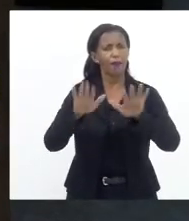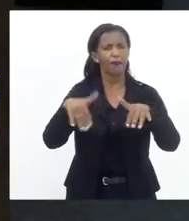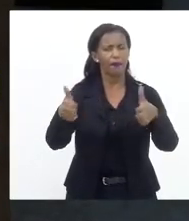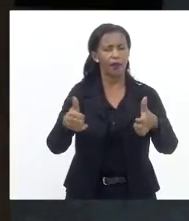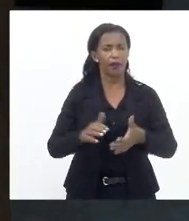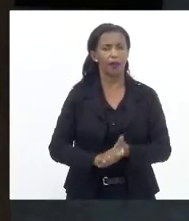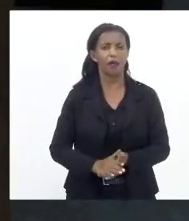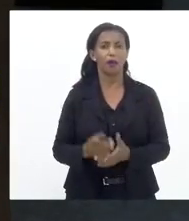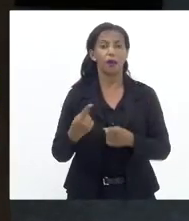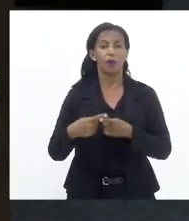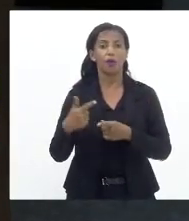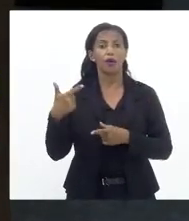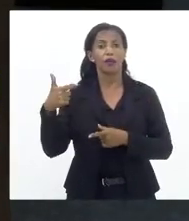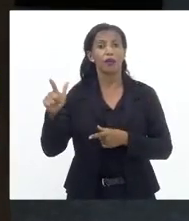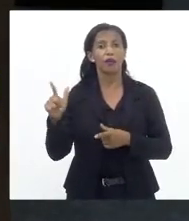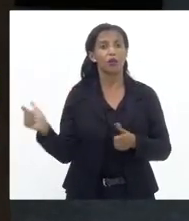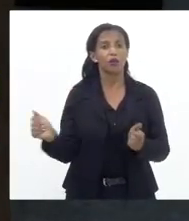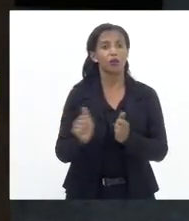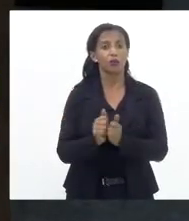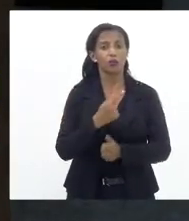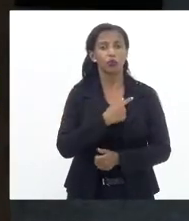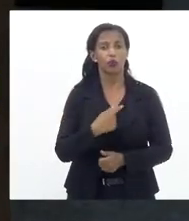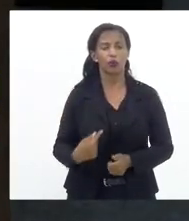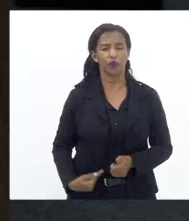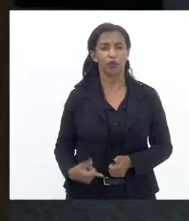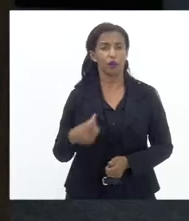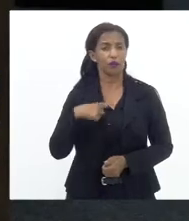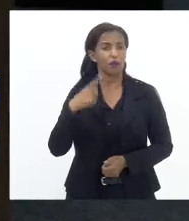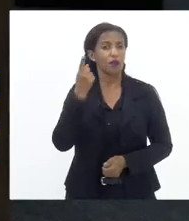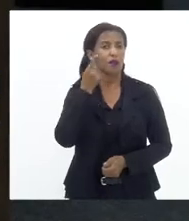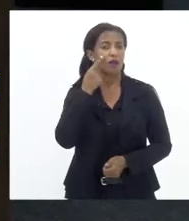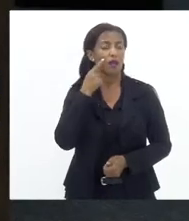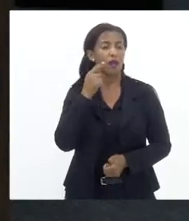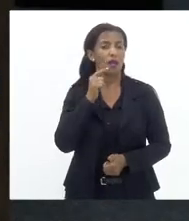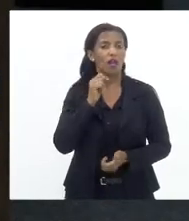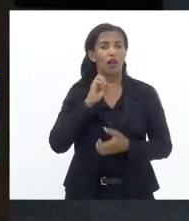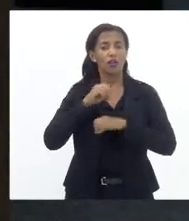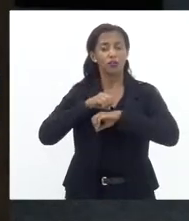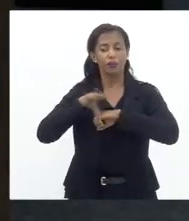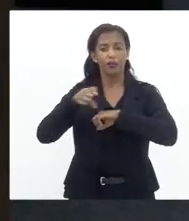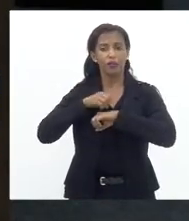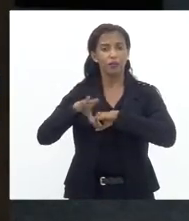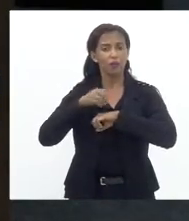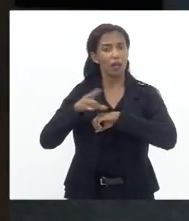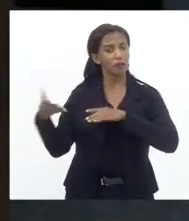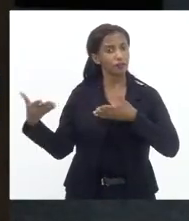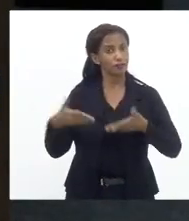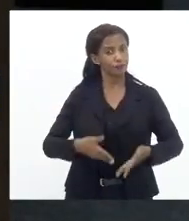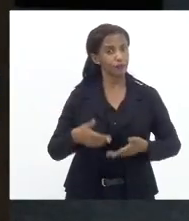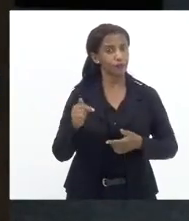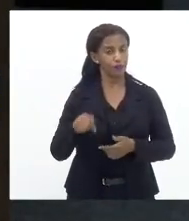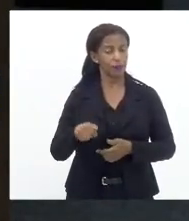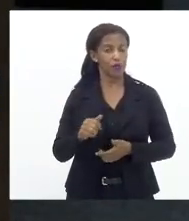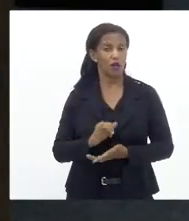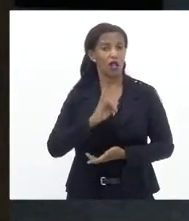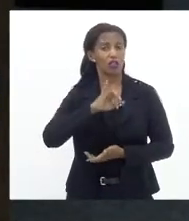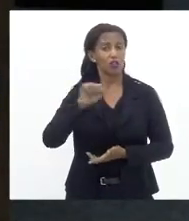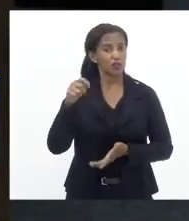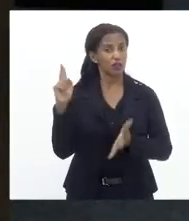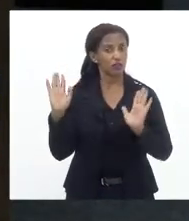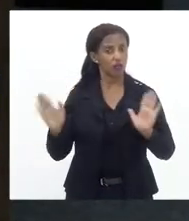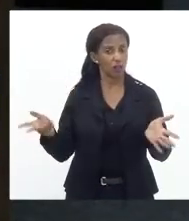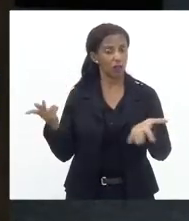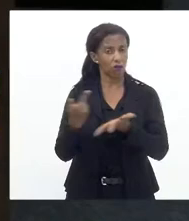porque ainda tem uma rodada com o governador e era temos que ver as mensagens que vão chegar aqui eu acho que isso isso acontecendo